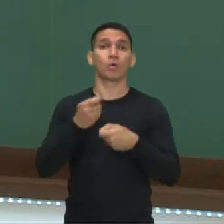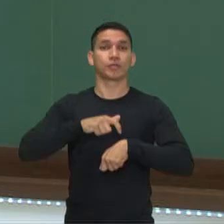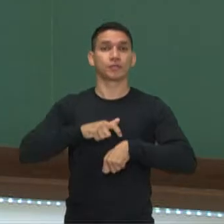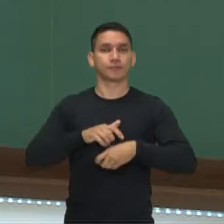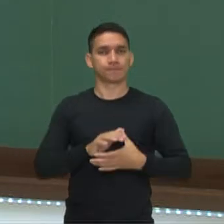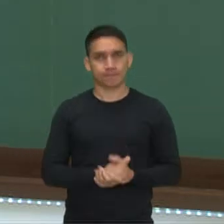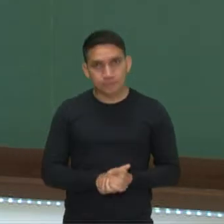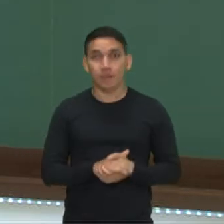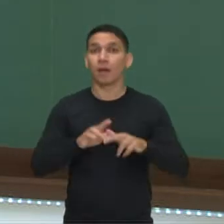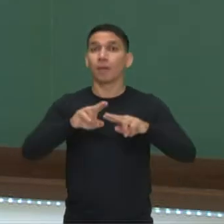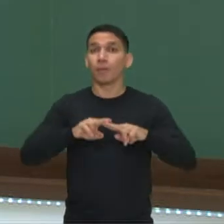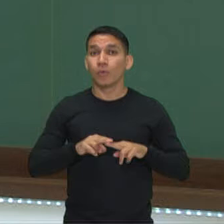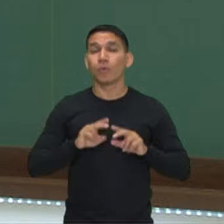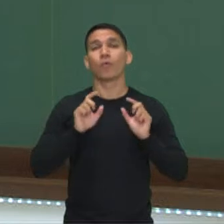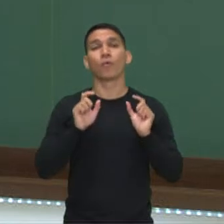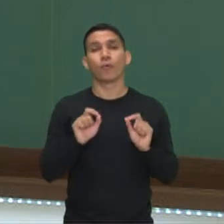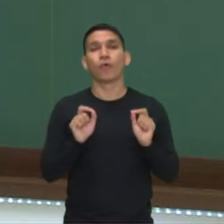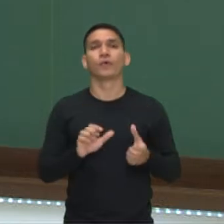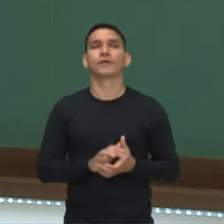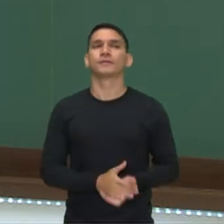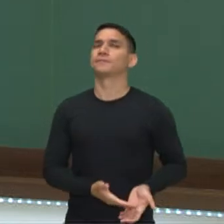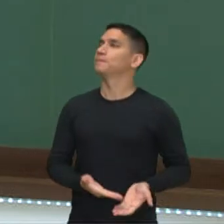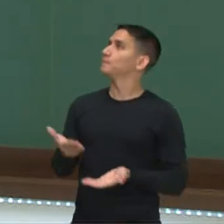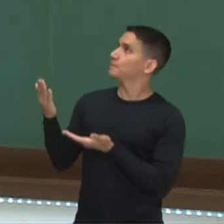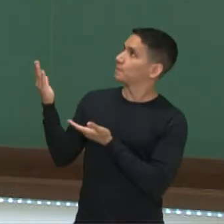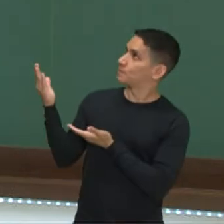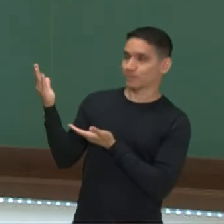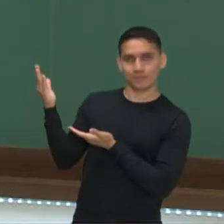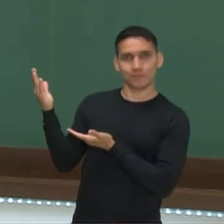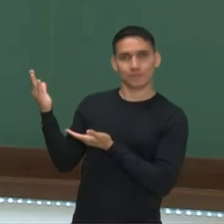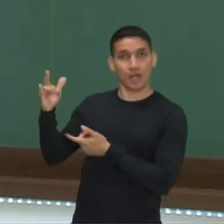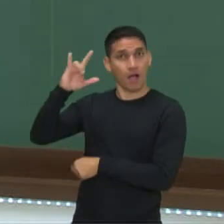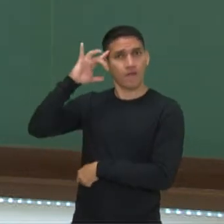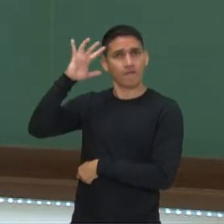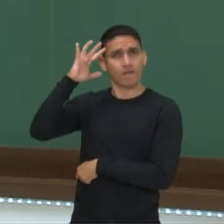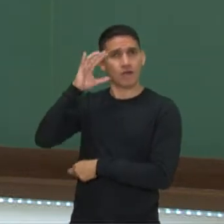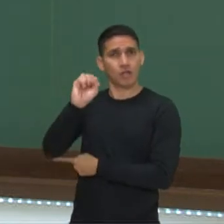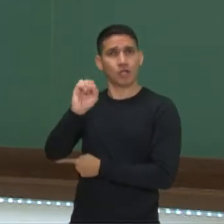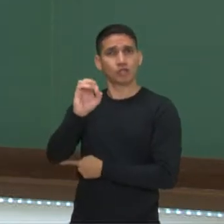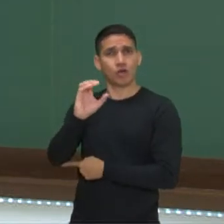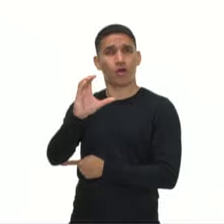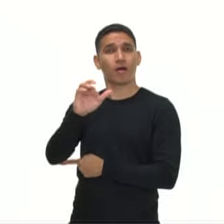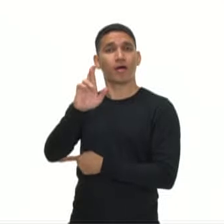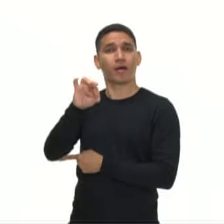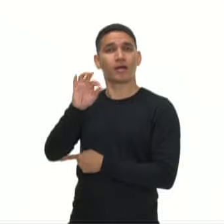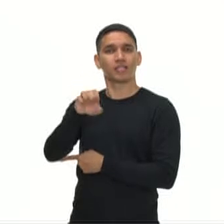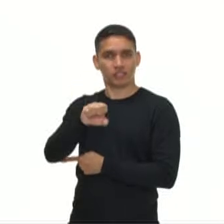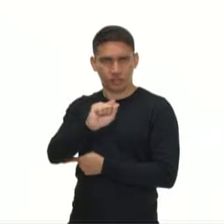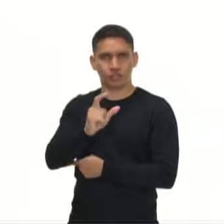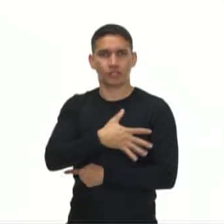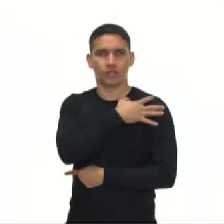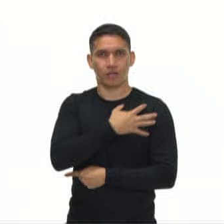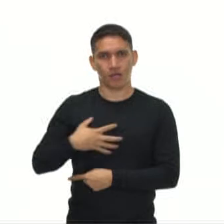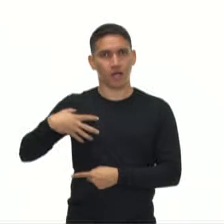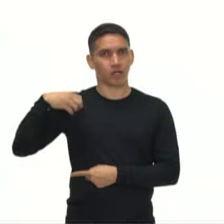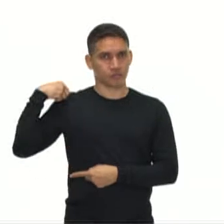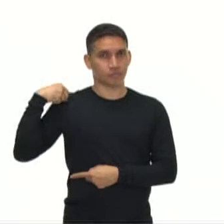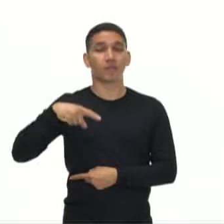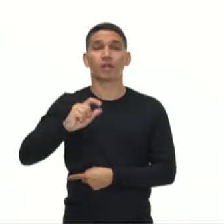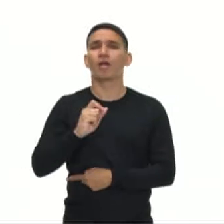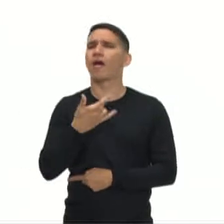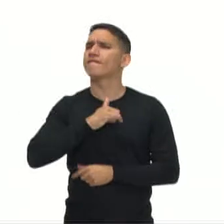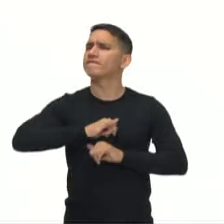Para isso, pessoal, né? O Sócrates, esse filósofo, acredito que você já tenha ouvido falar do Sócrates, ele vai